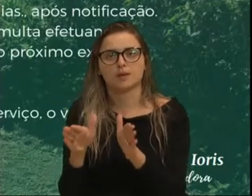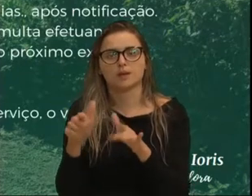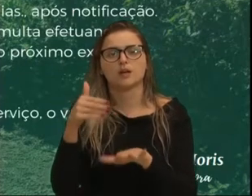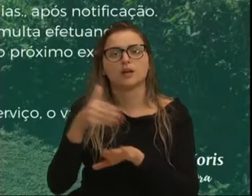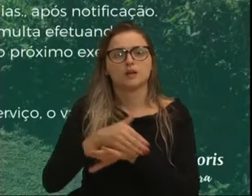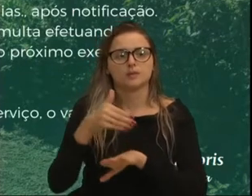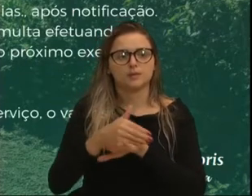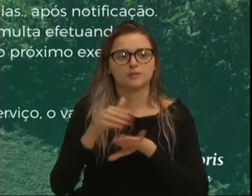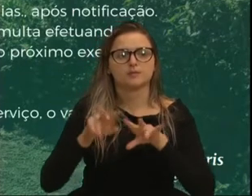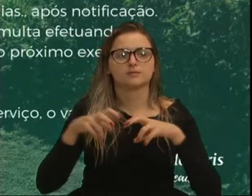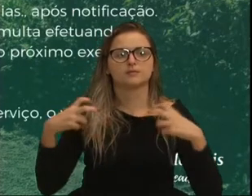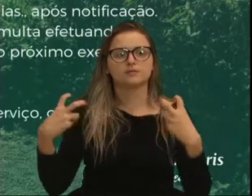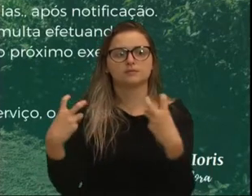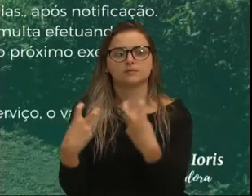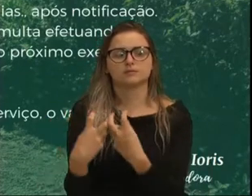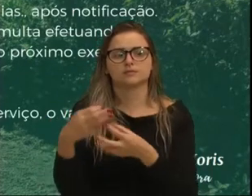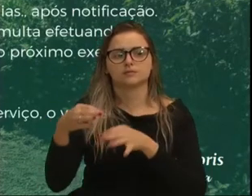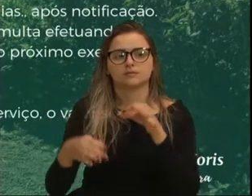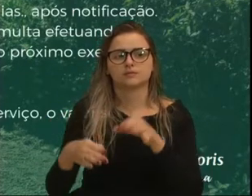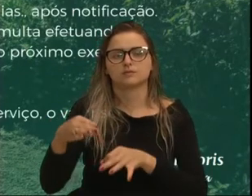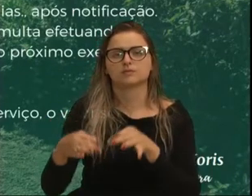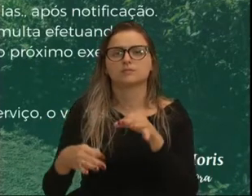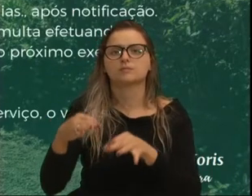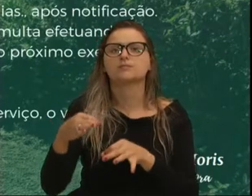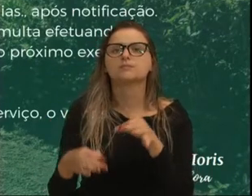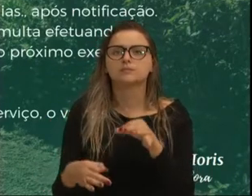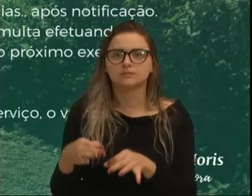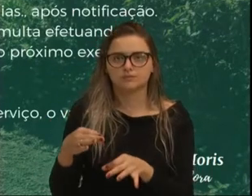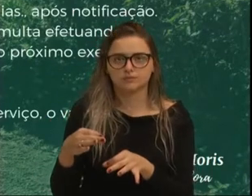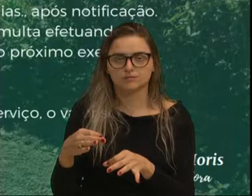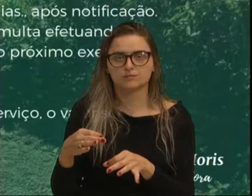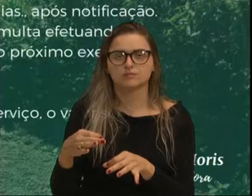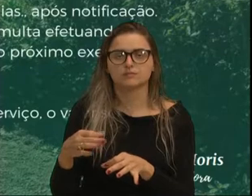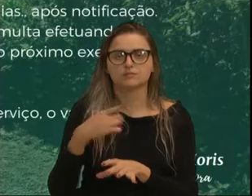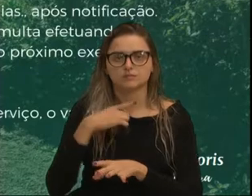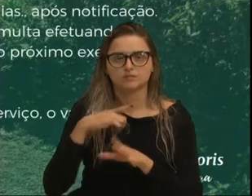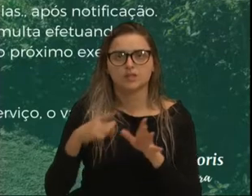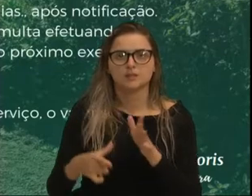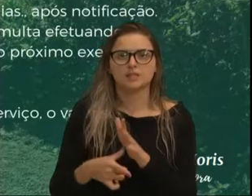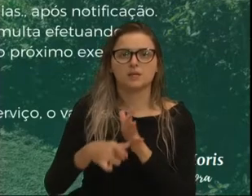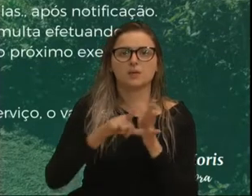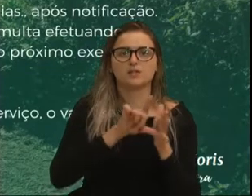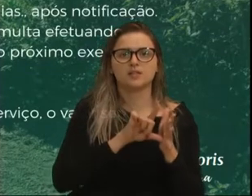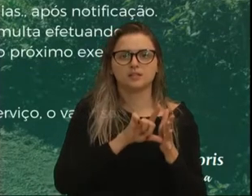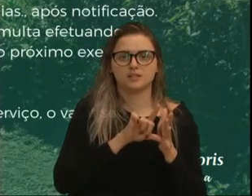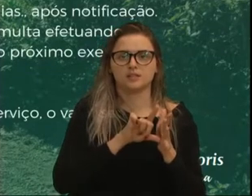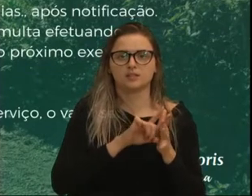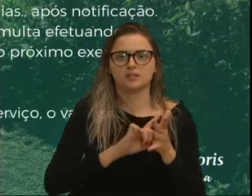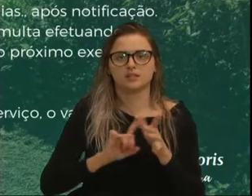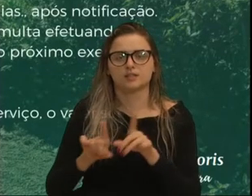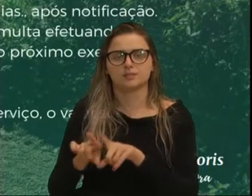justiça restaurativa. Então, conforme já fizemos indicação anteriormente, nós